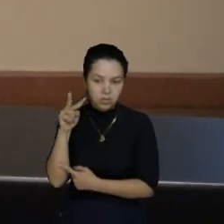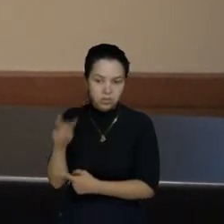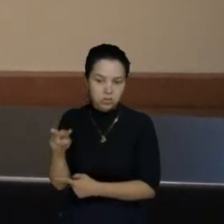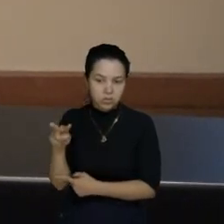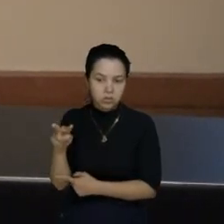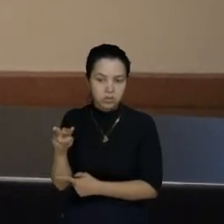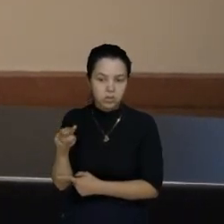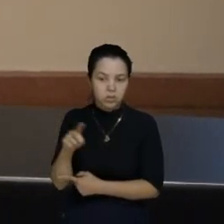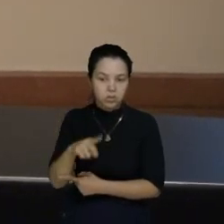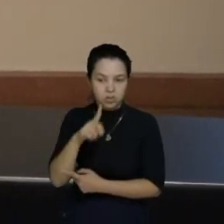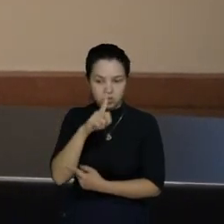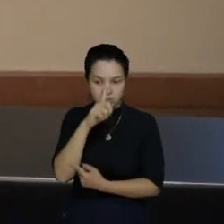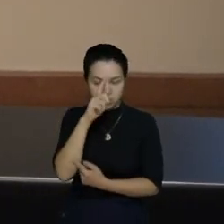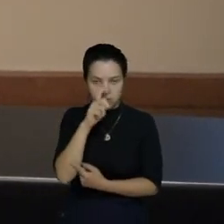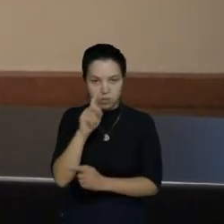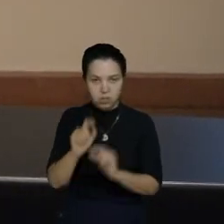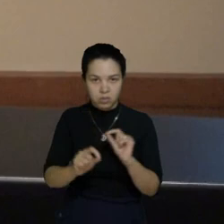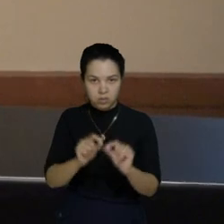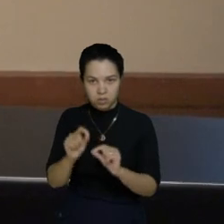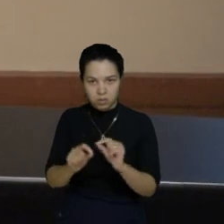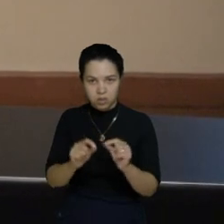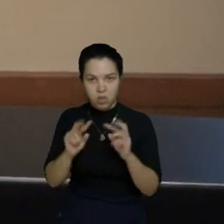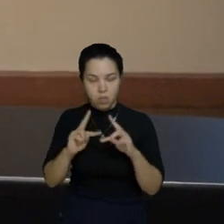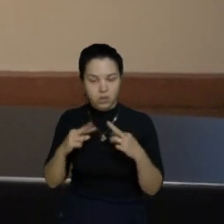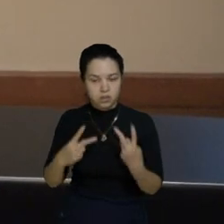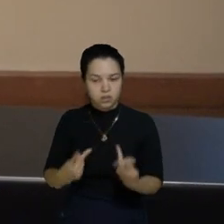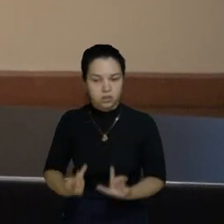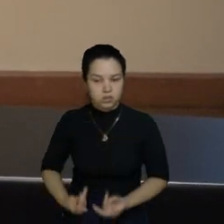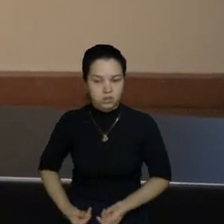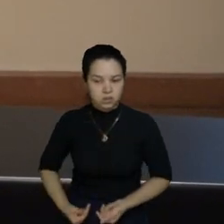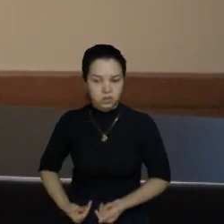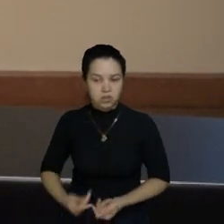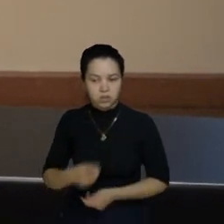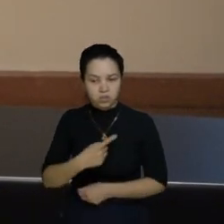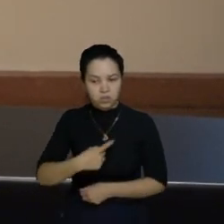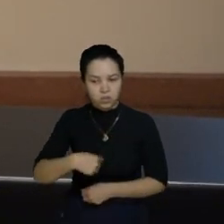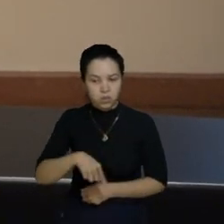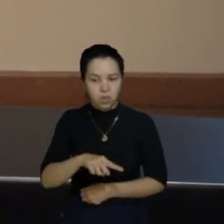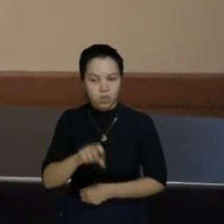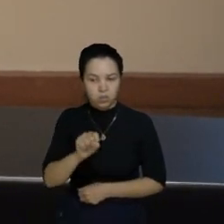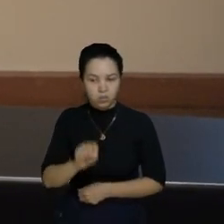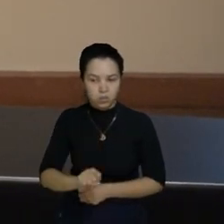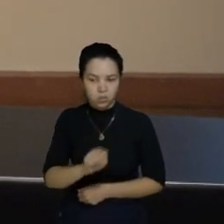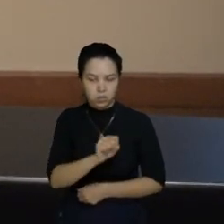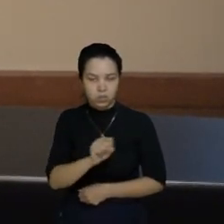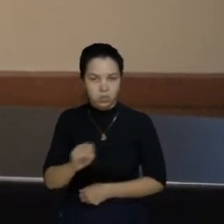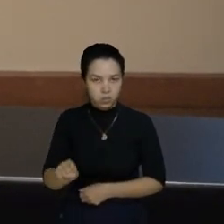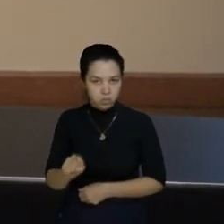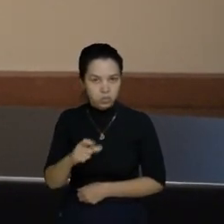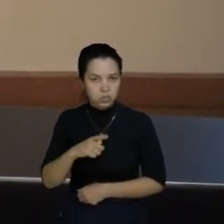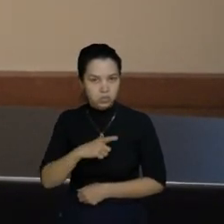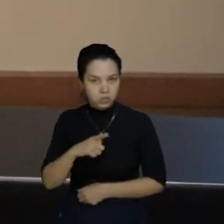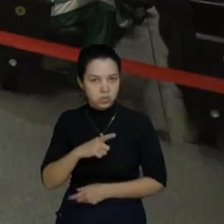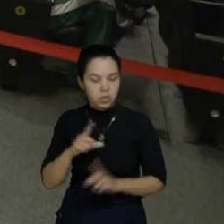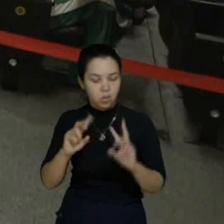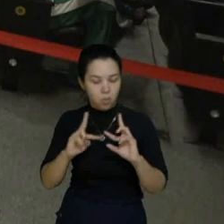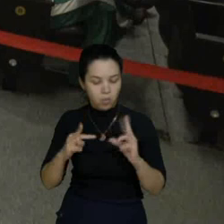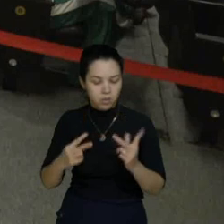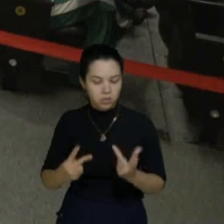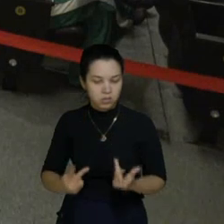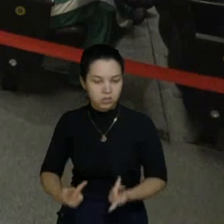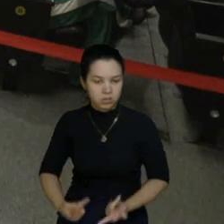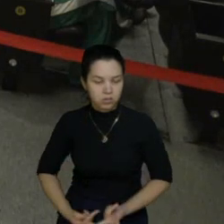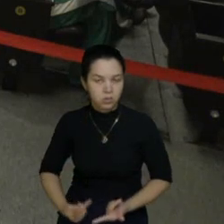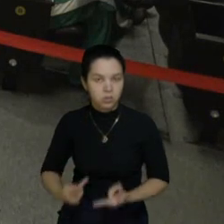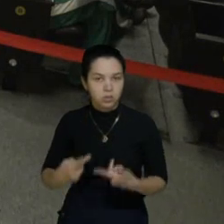hospital é de humanização a nossa questão do SUS tem esse viés de humanização Então a